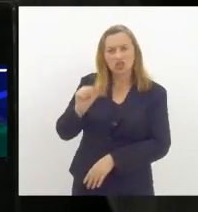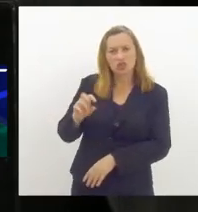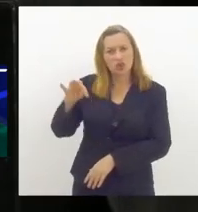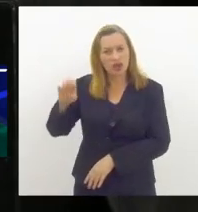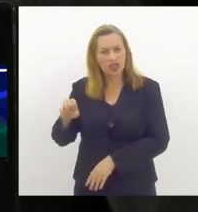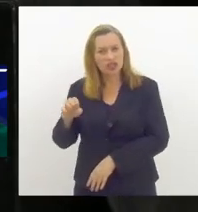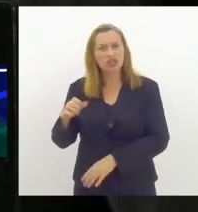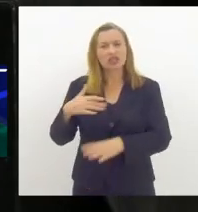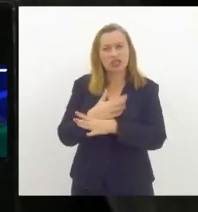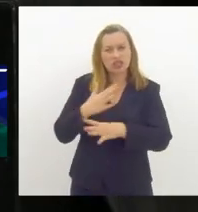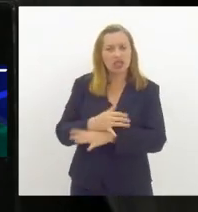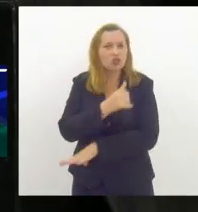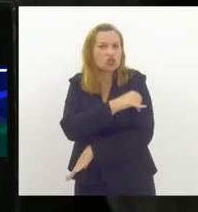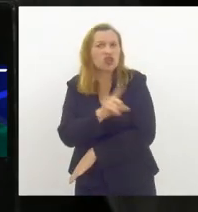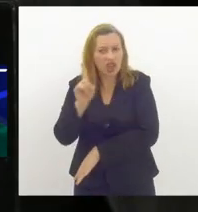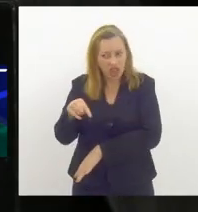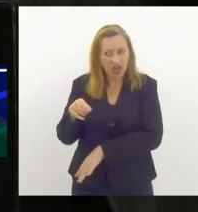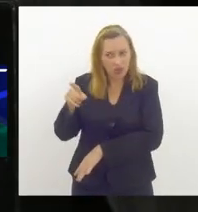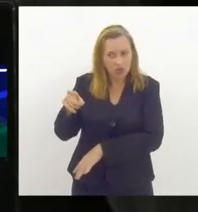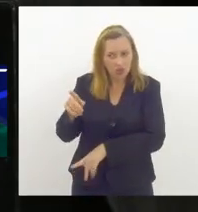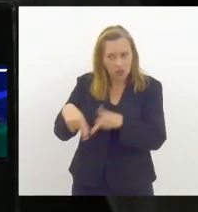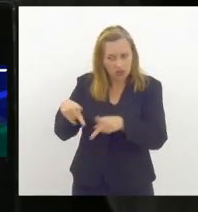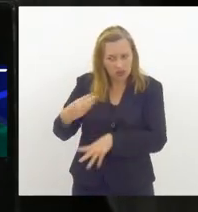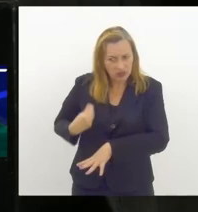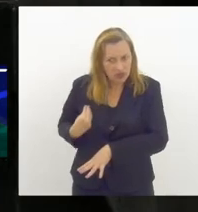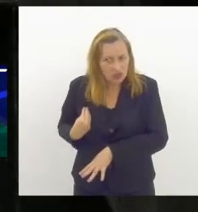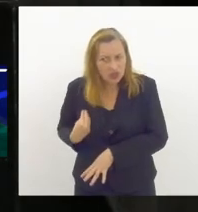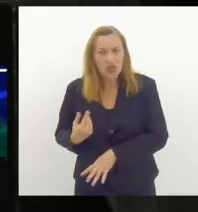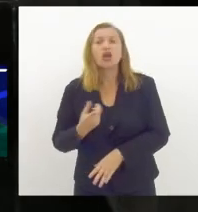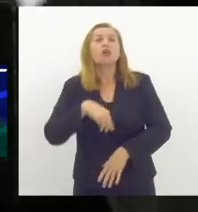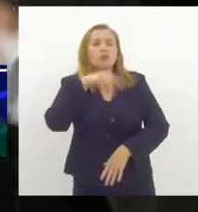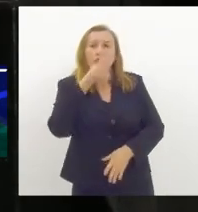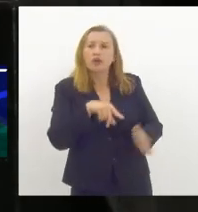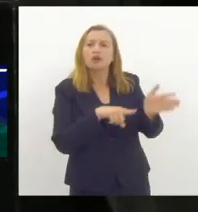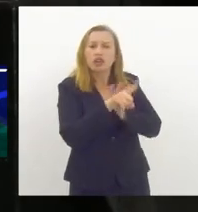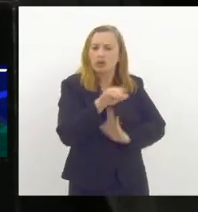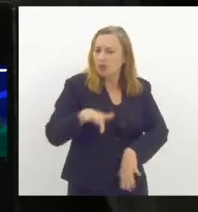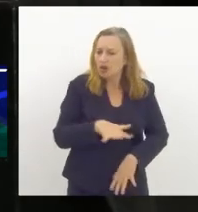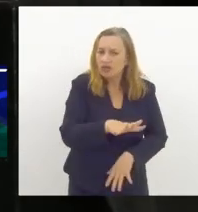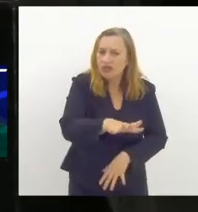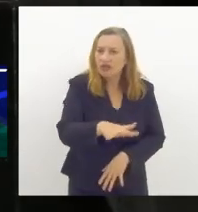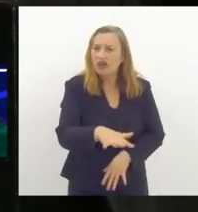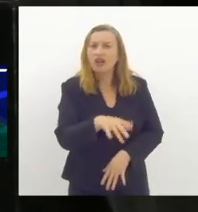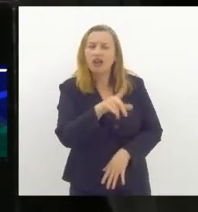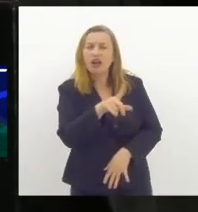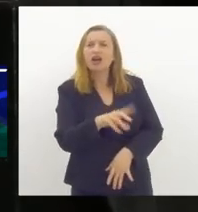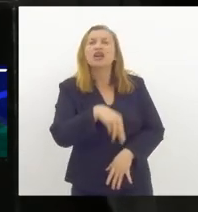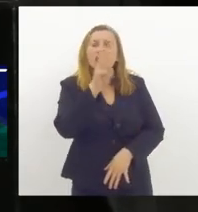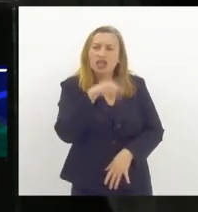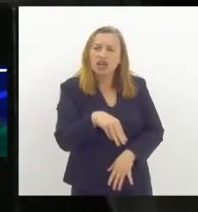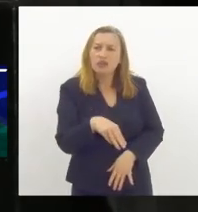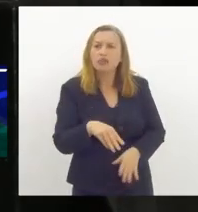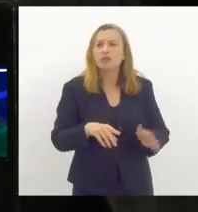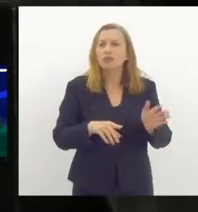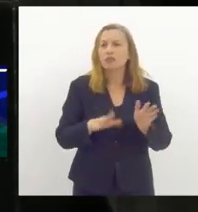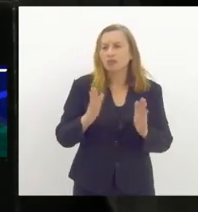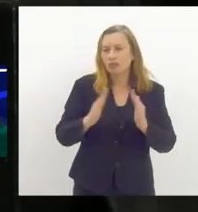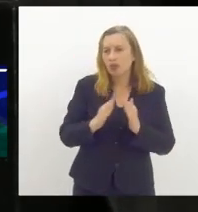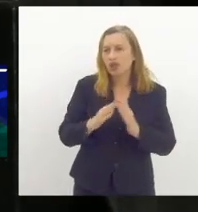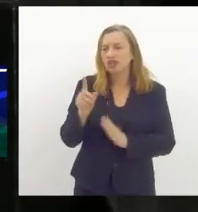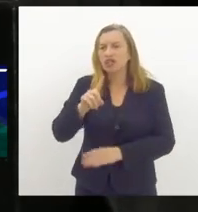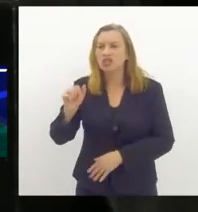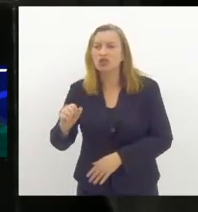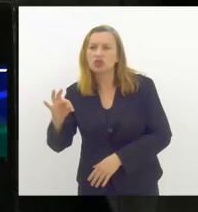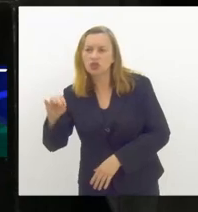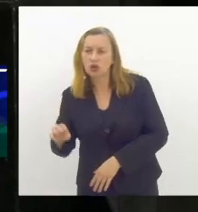da cidade do Rio Janeiro você é esse Rio de Janeiro que o povo está vivendo eu pergunto para quem mora nas favelas da região metropolitana para quem mora na zona norte da cidade